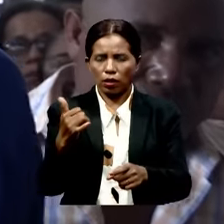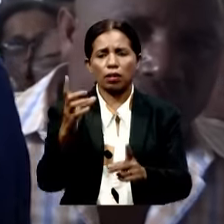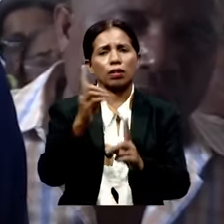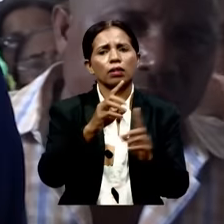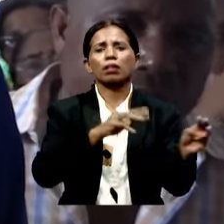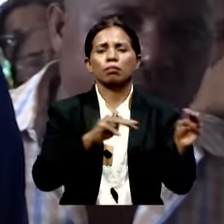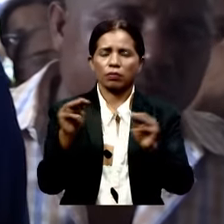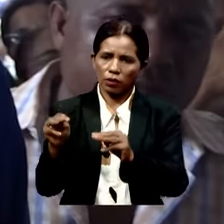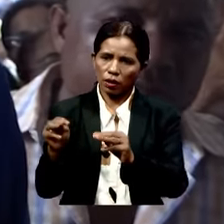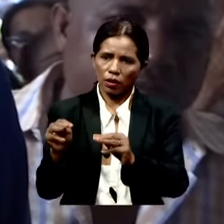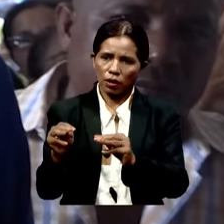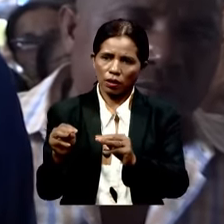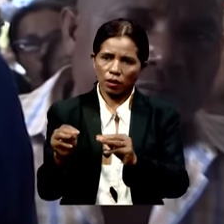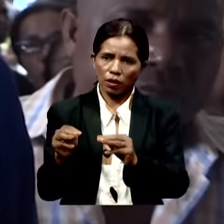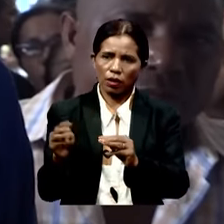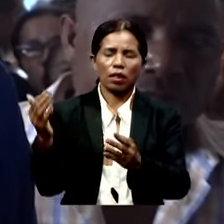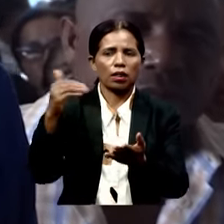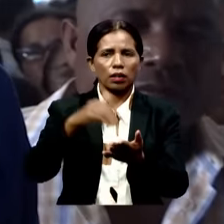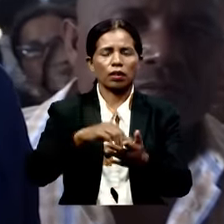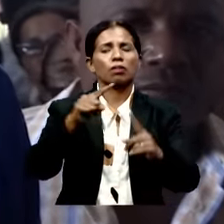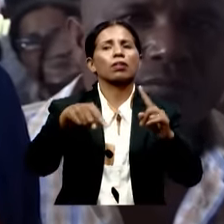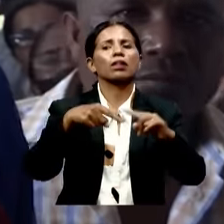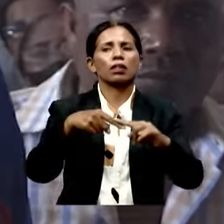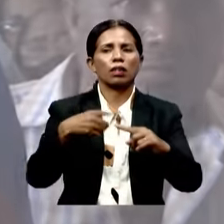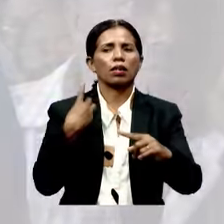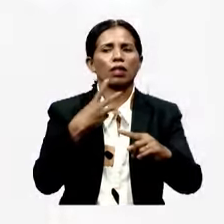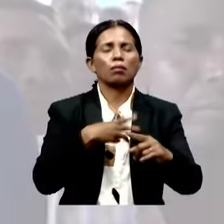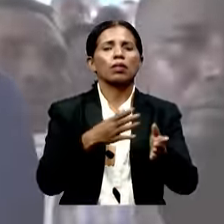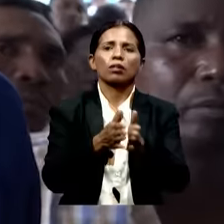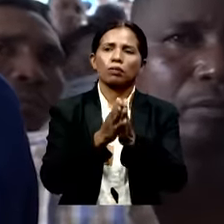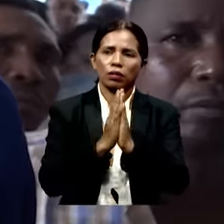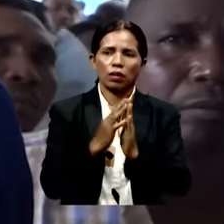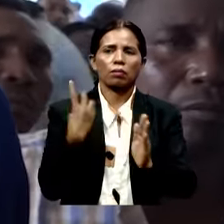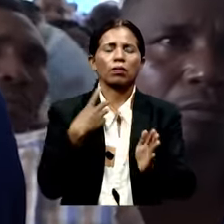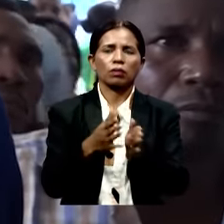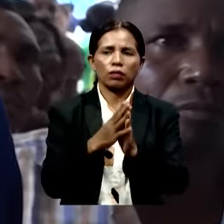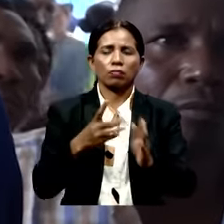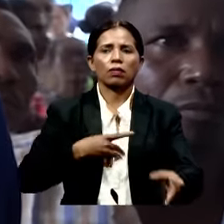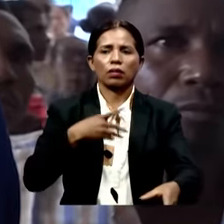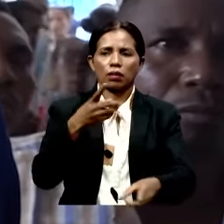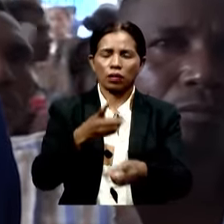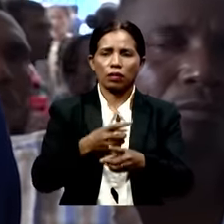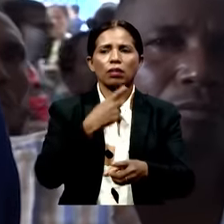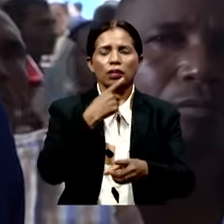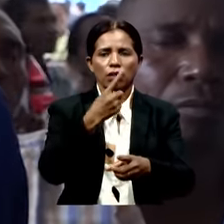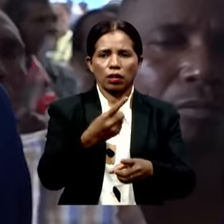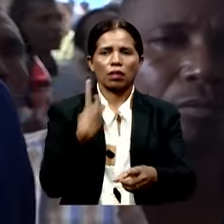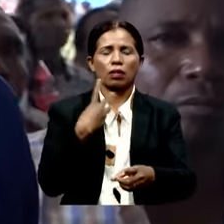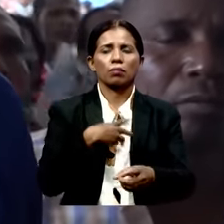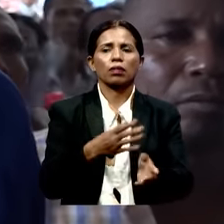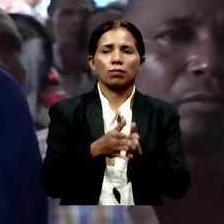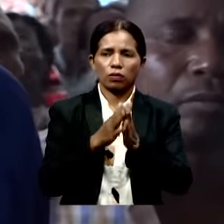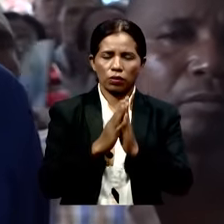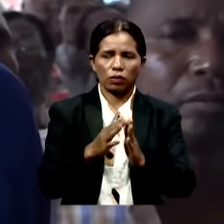muda, i akontensi fila falikariki wahira. Ida ne maka amina agency ami so izizi de tamina direto hatan aminia agency ne